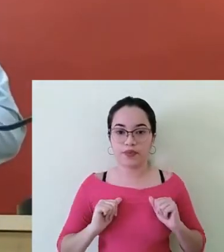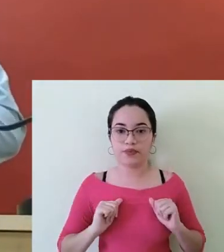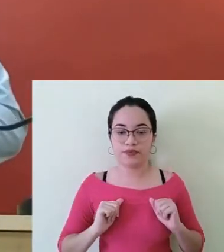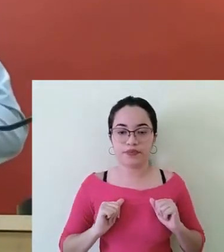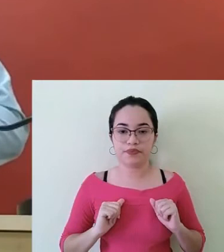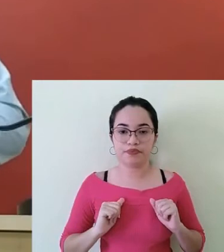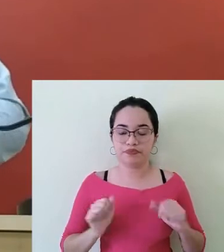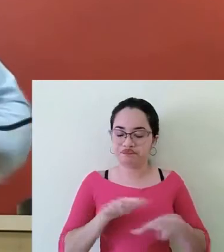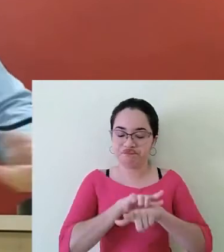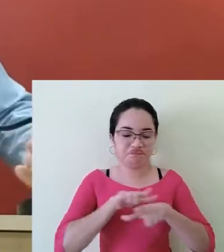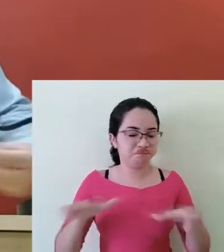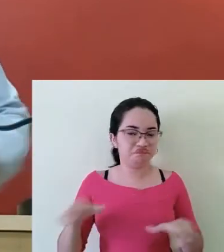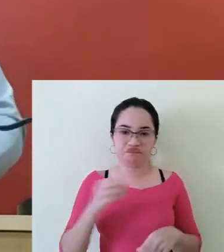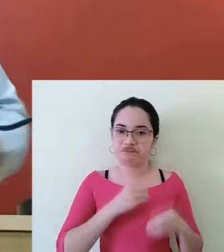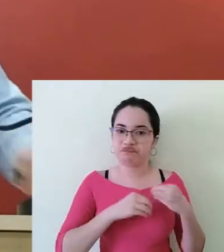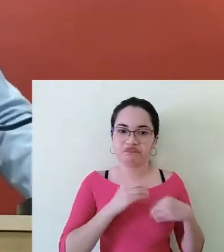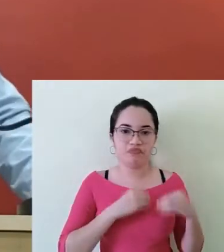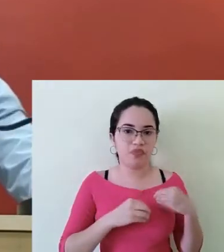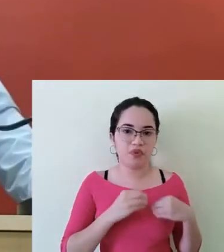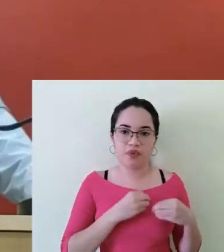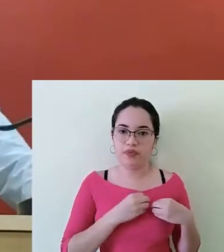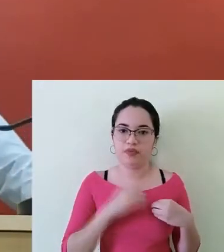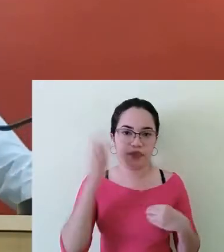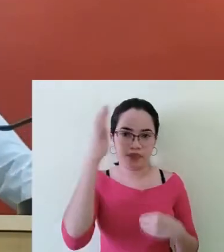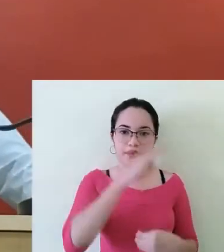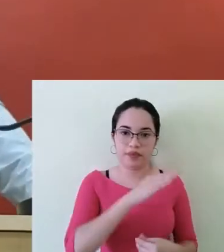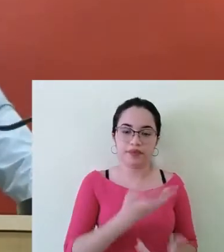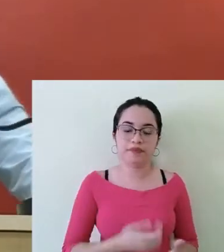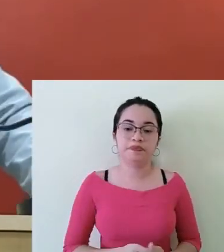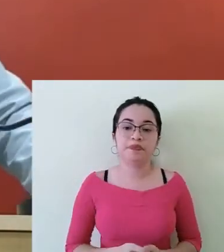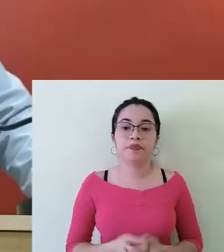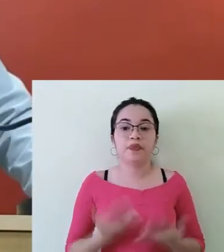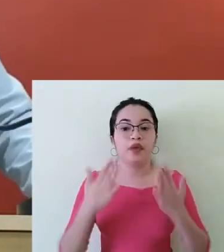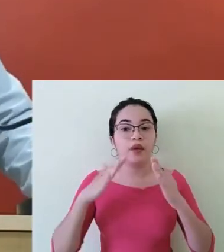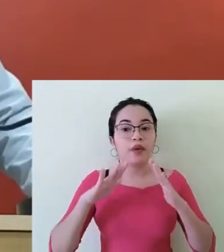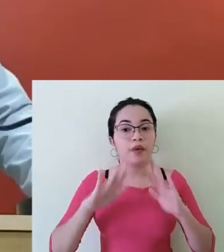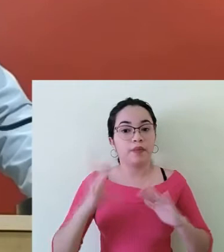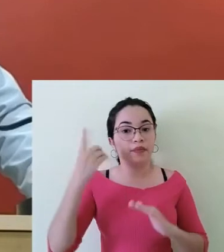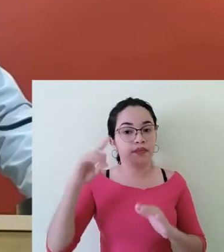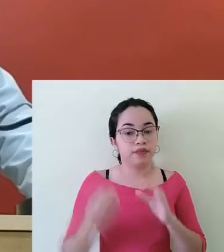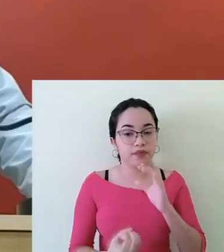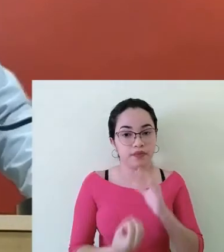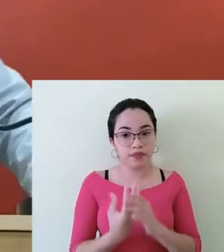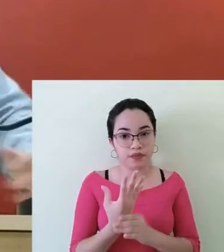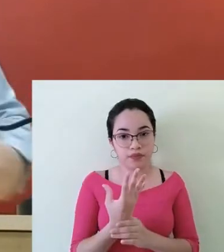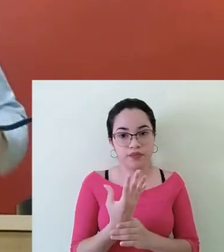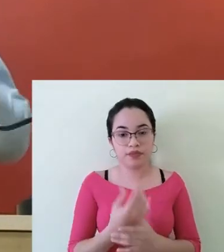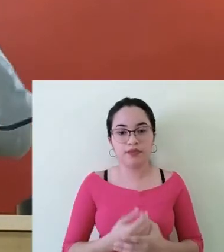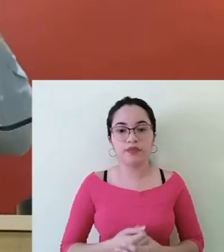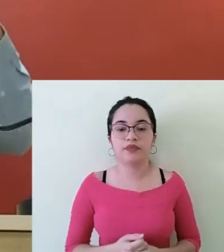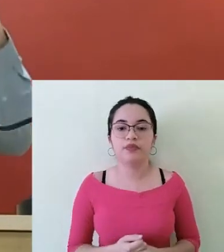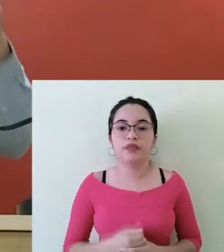pureza, sem o pecado, sem a corrupção. Mas Deus criou